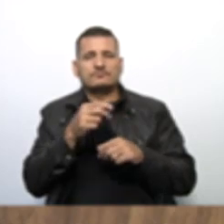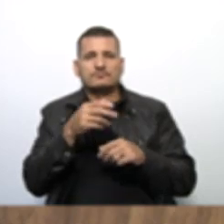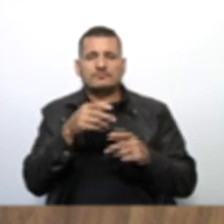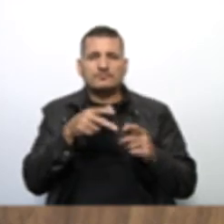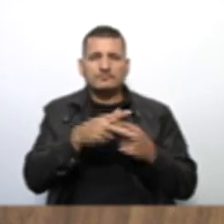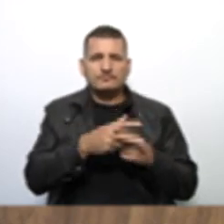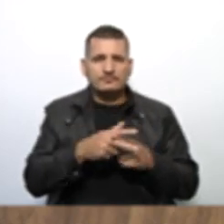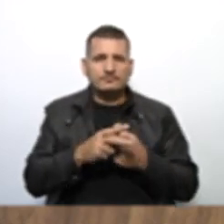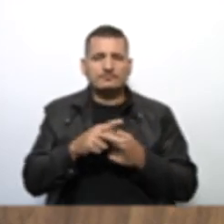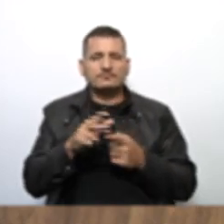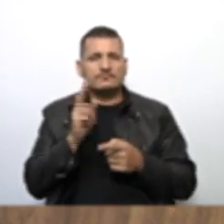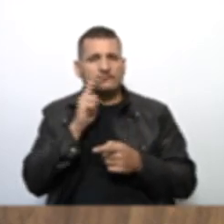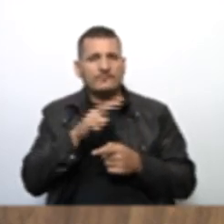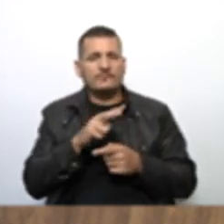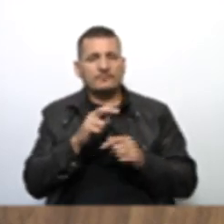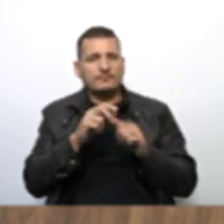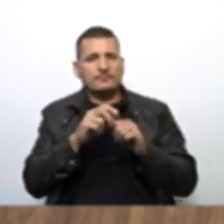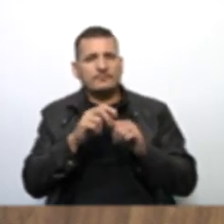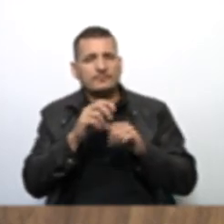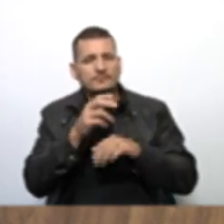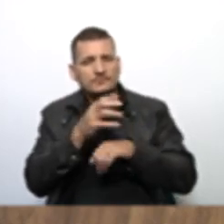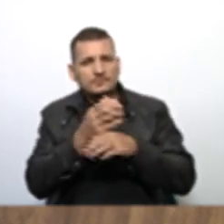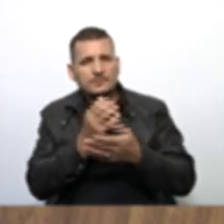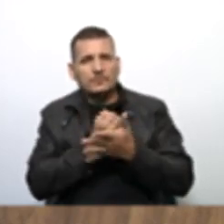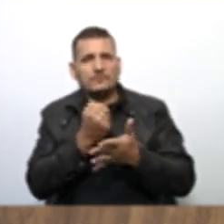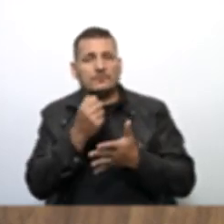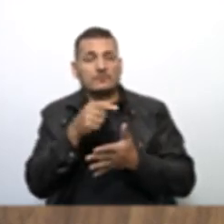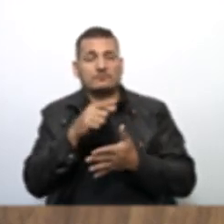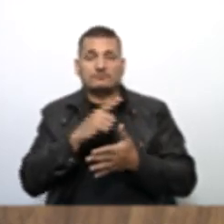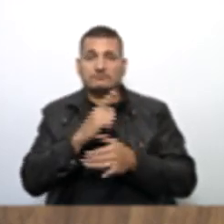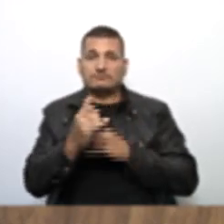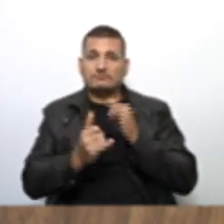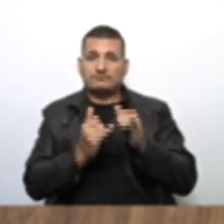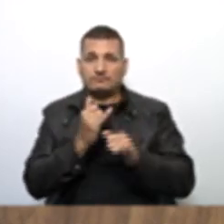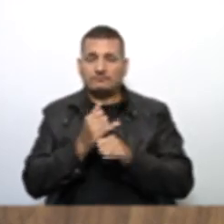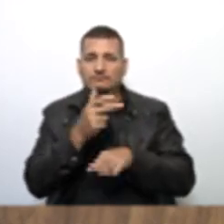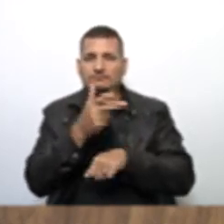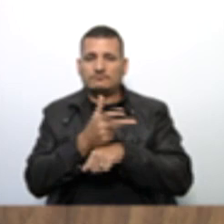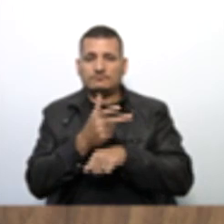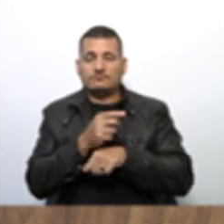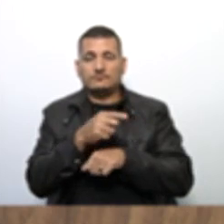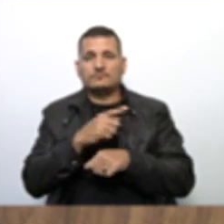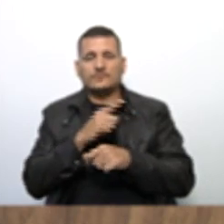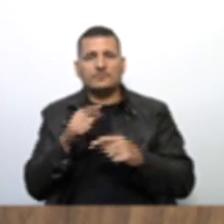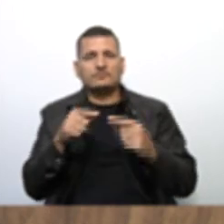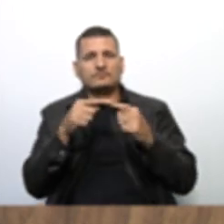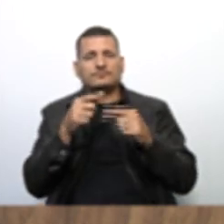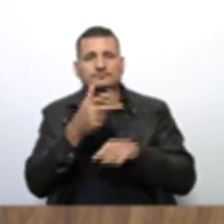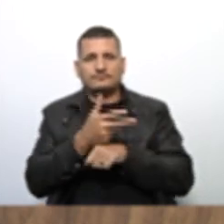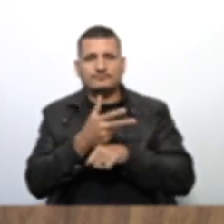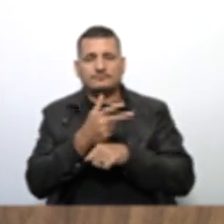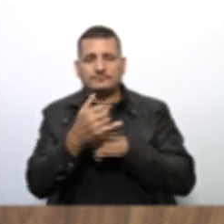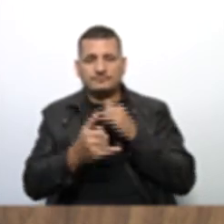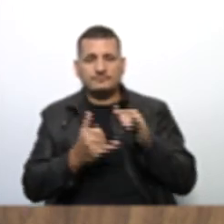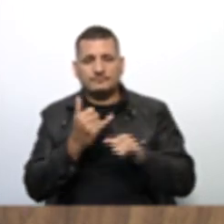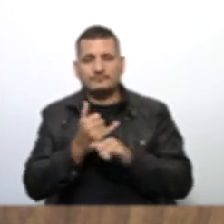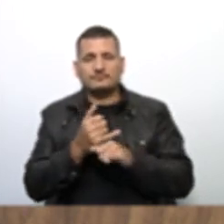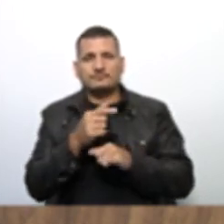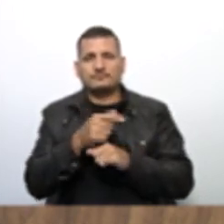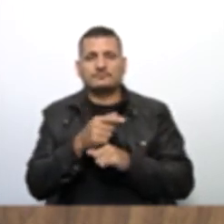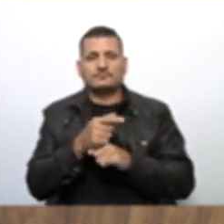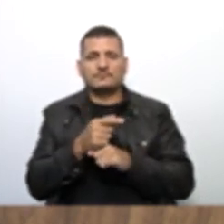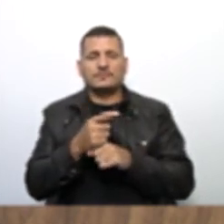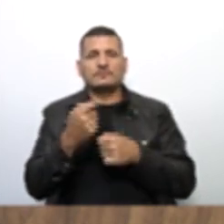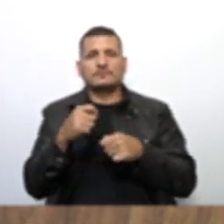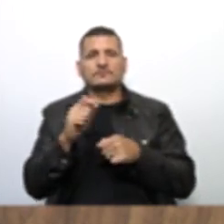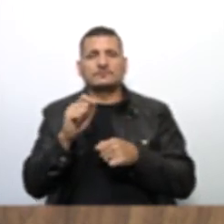as imagens, salvar tudo aquilo. Então, elas ficam conectadas na internet. E quando ela está conectada à internet, ela precisa de